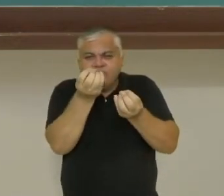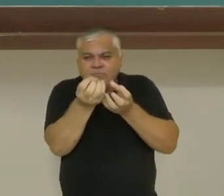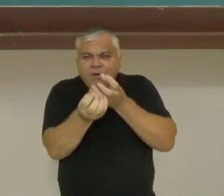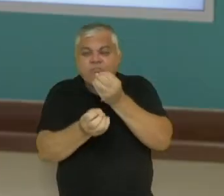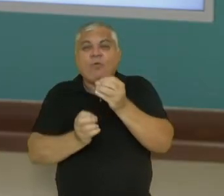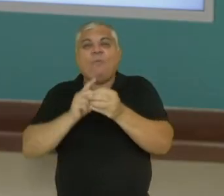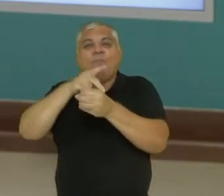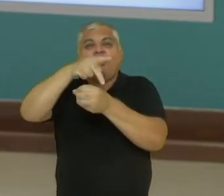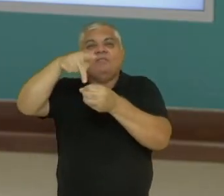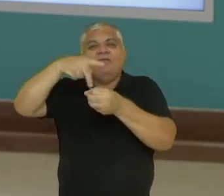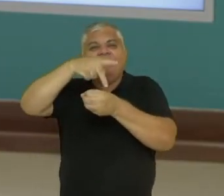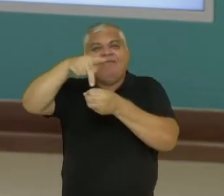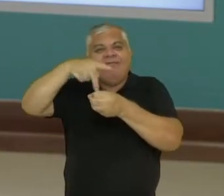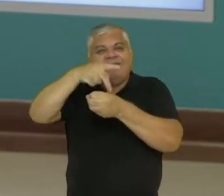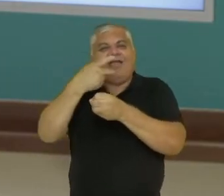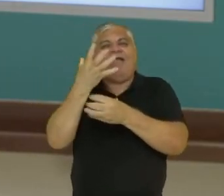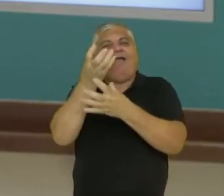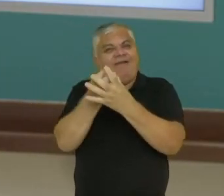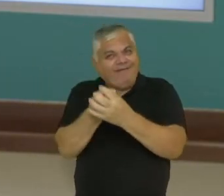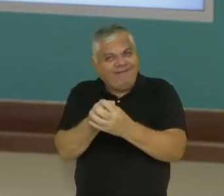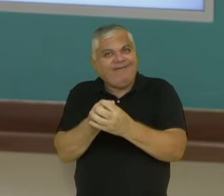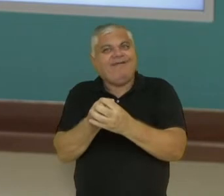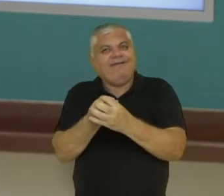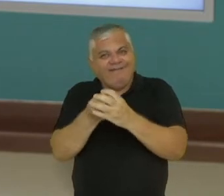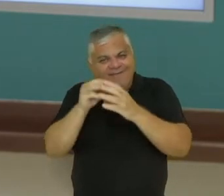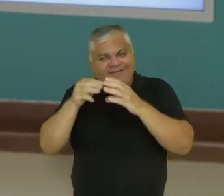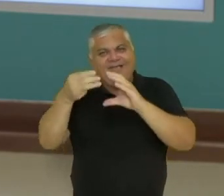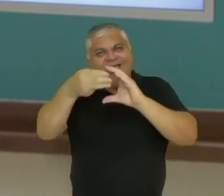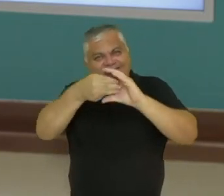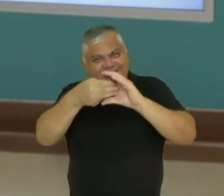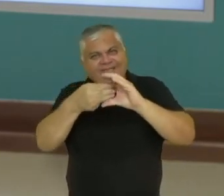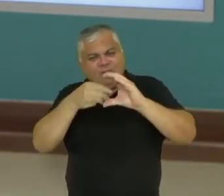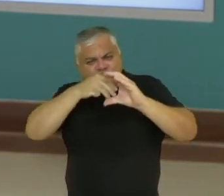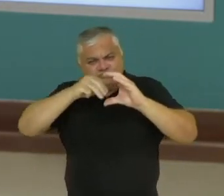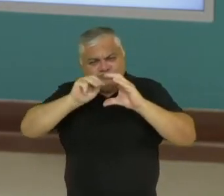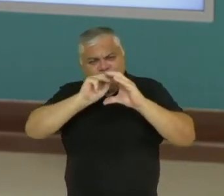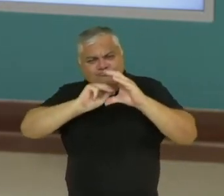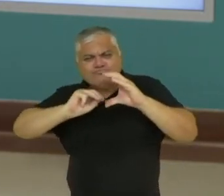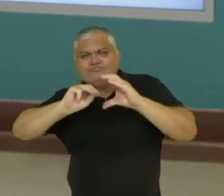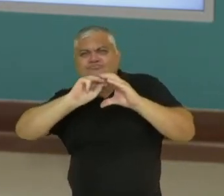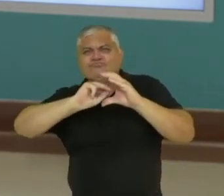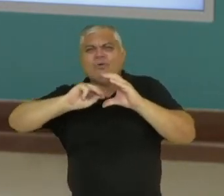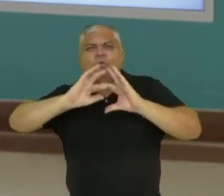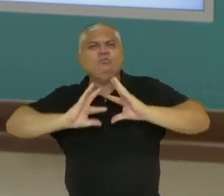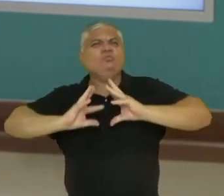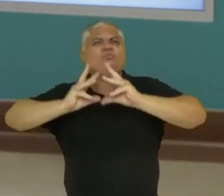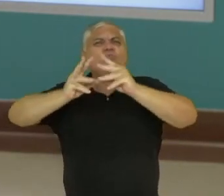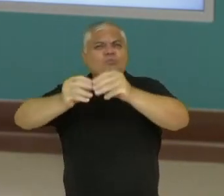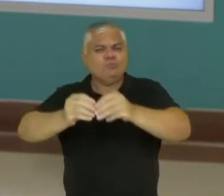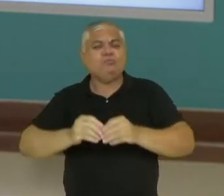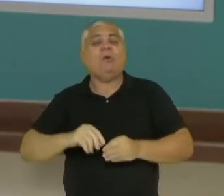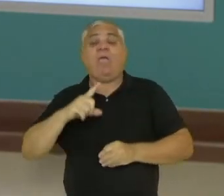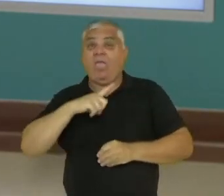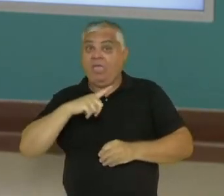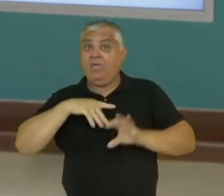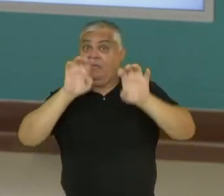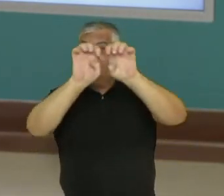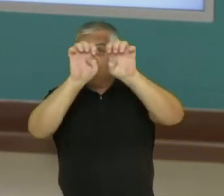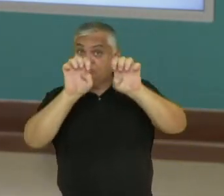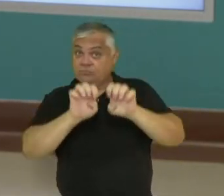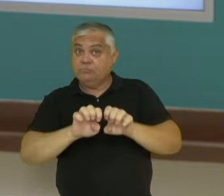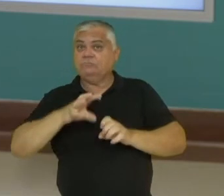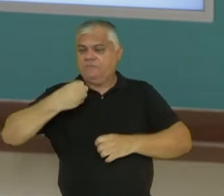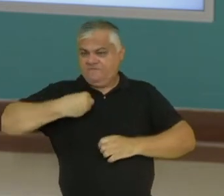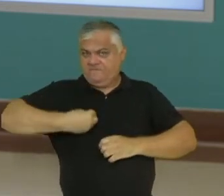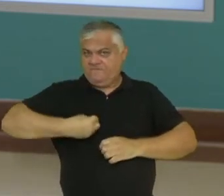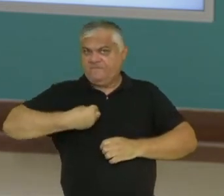ocorrem no interior da célula, ok? Então, todas as células, recapitulando, são estruturas